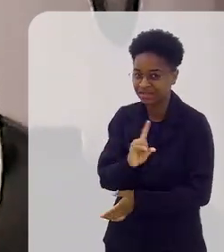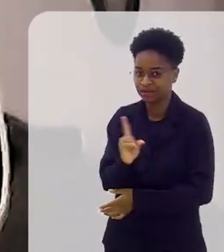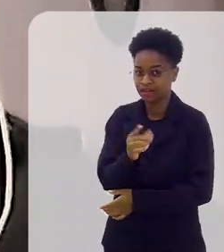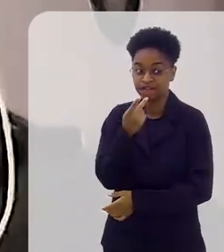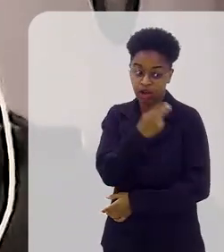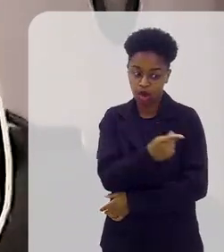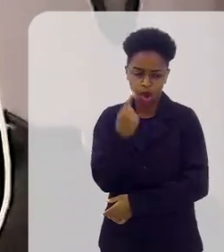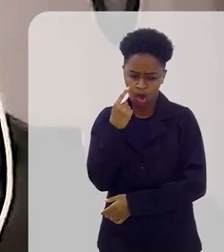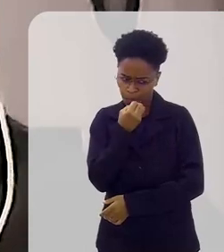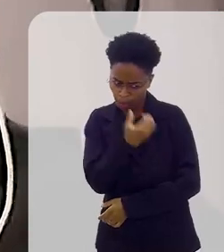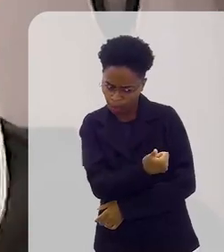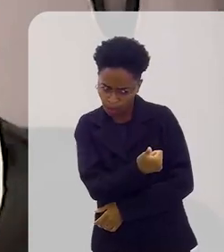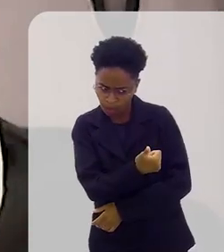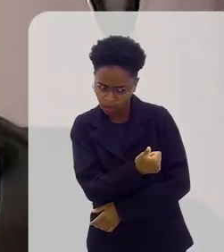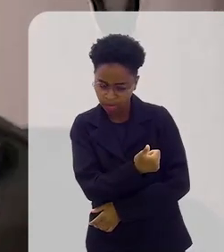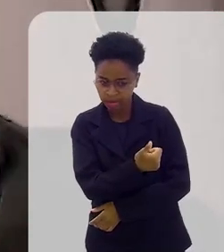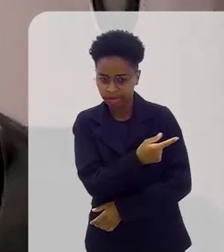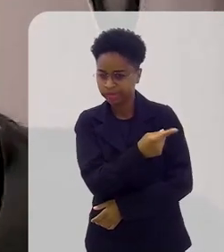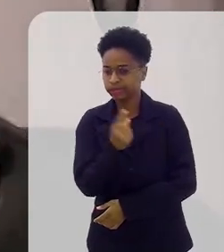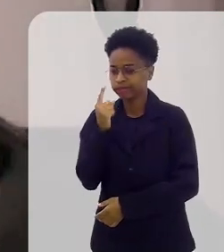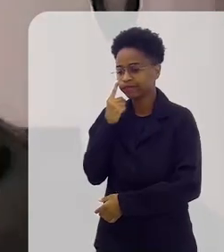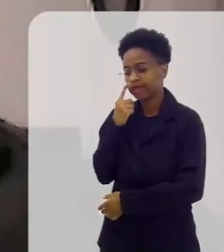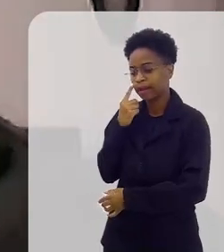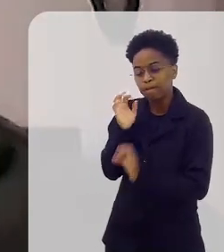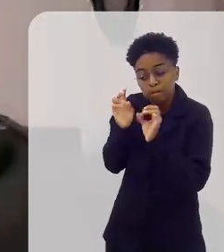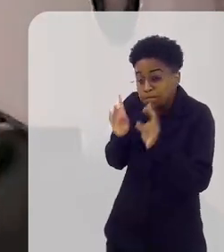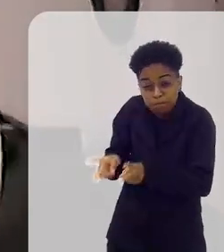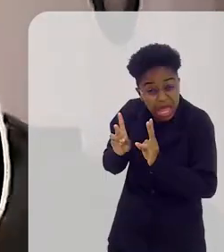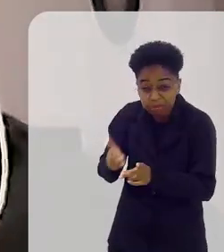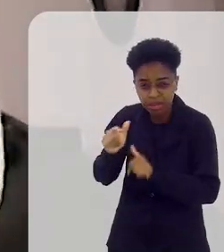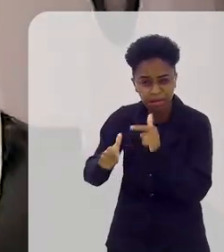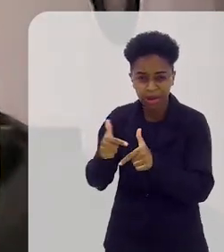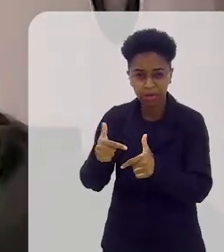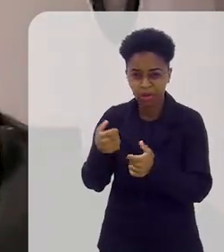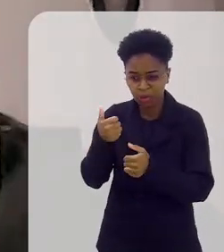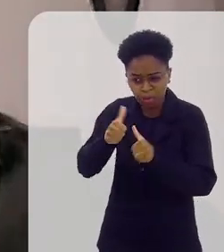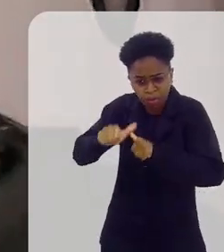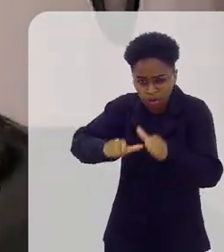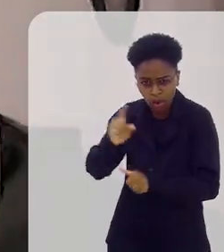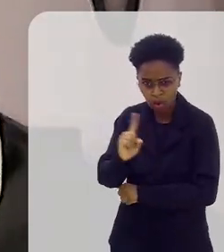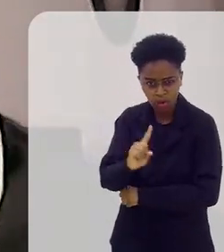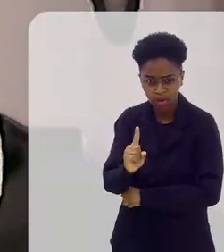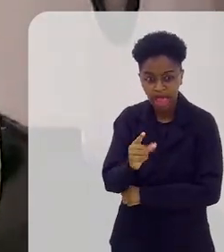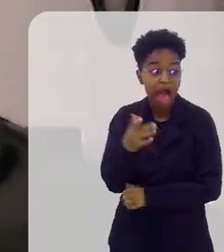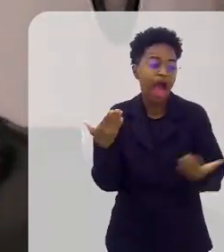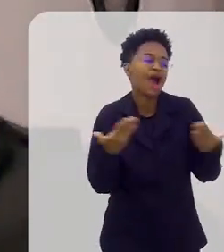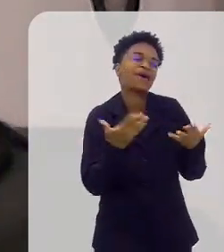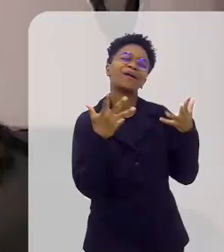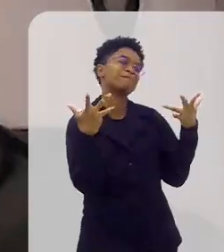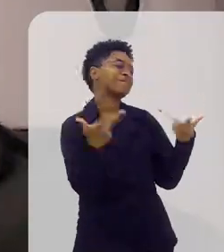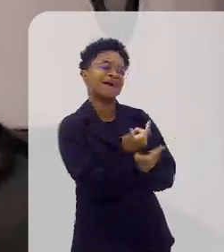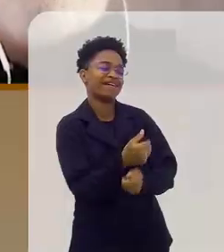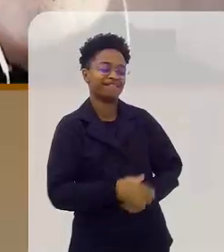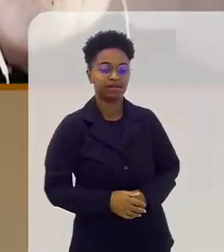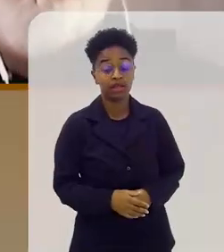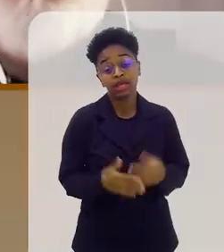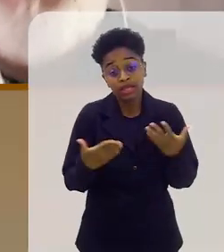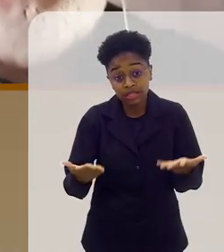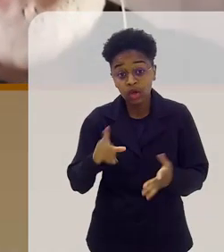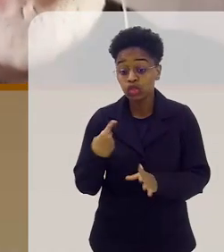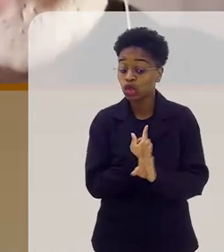não mudava e falava: João, vê se está bom agora. Aí ele olhava aquele mesmo trabalho de 3 dias atrás e falava: ah, agora está